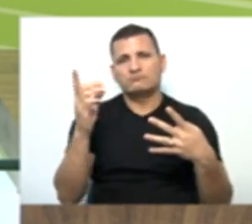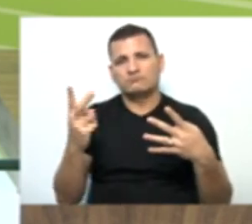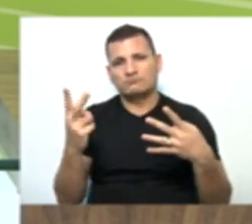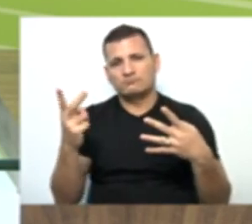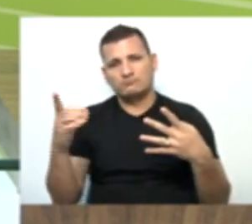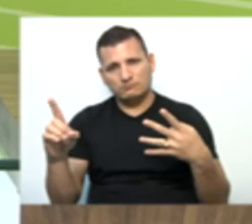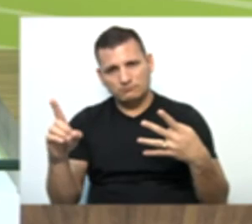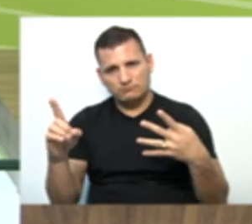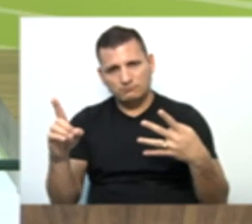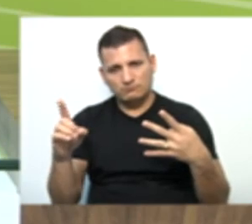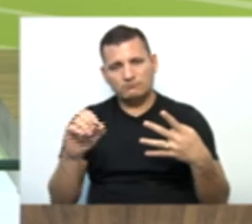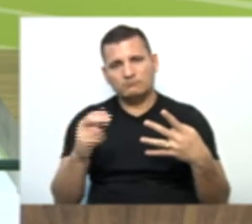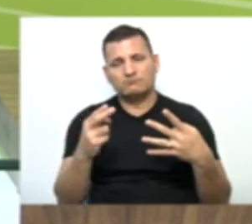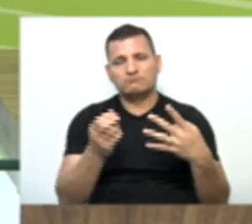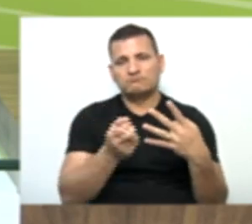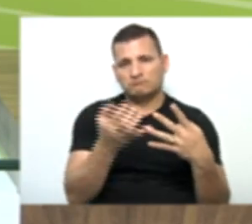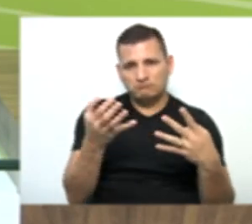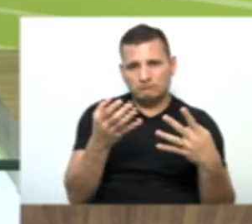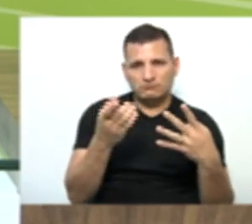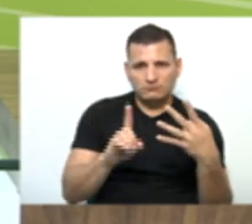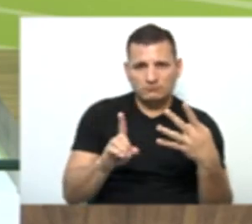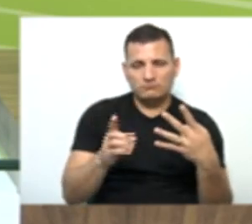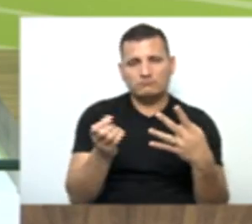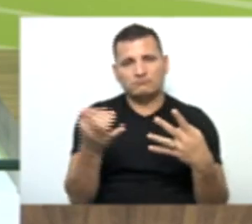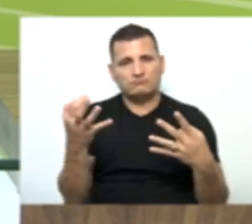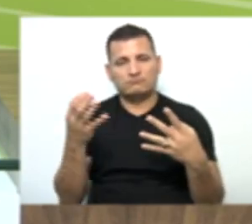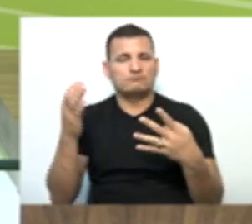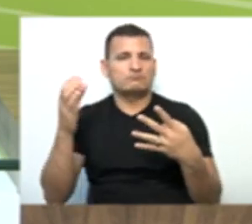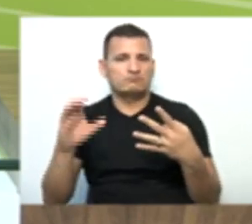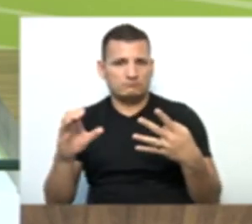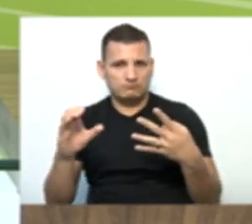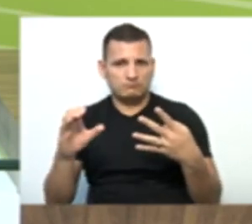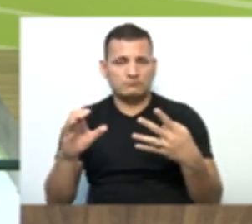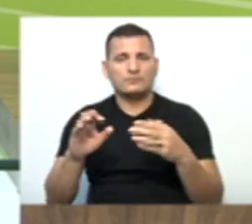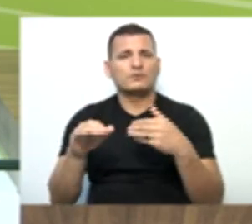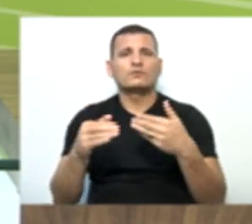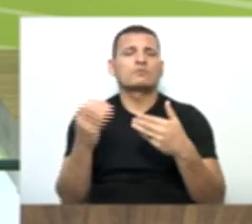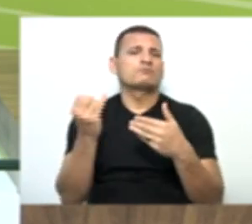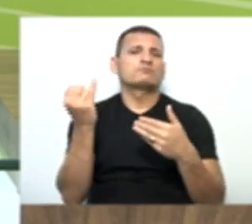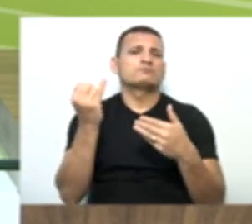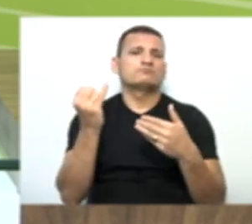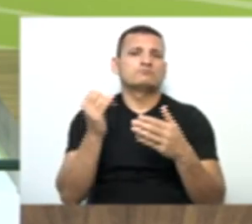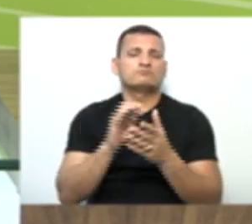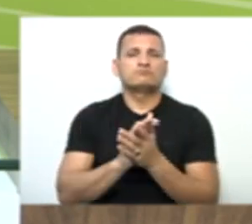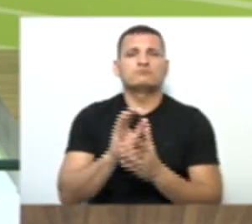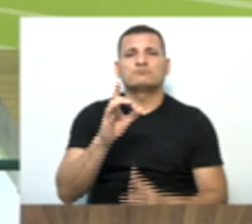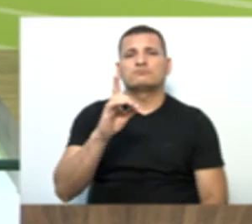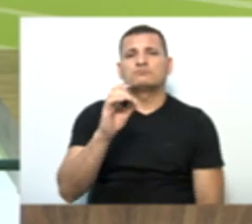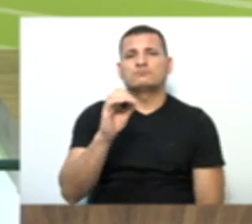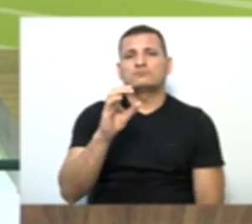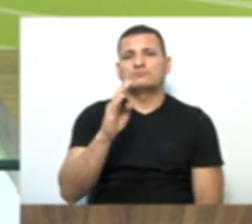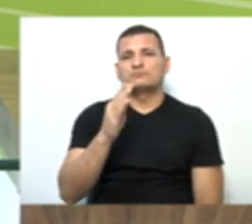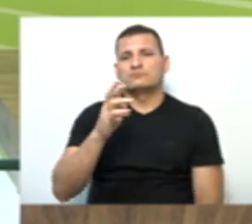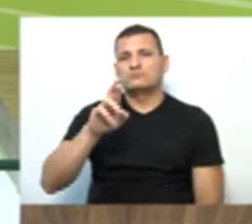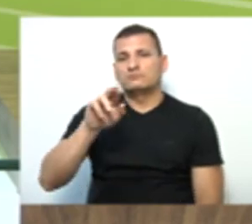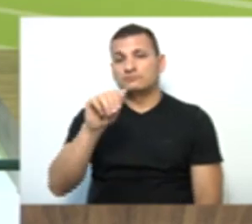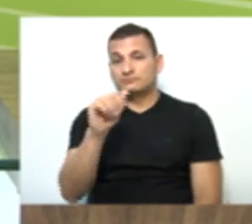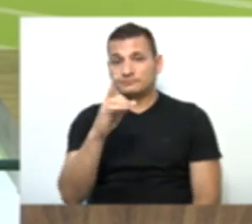múltiplos débitos e múltiplos créditos. Qual é o importante da partida dobrada? Importante